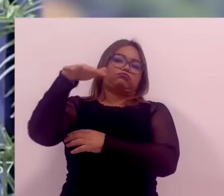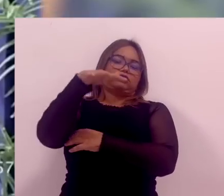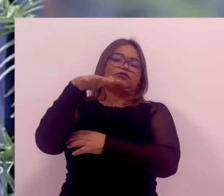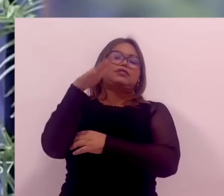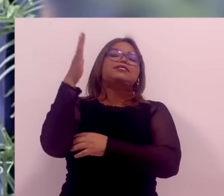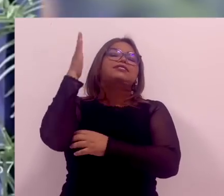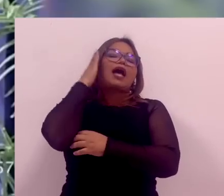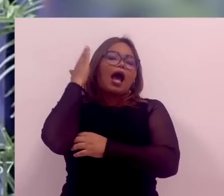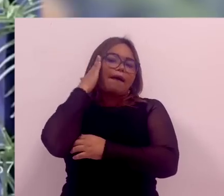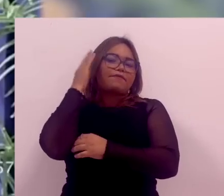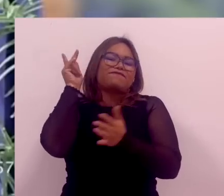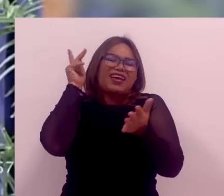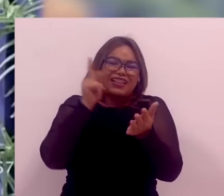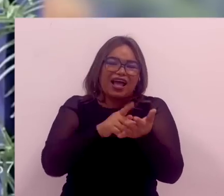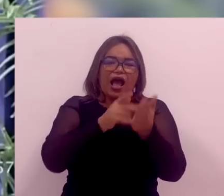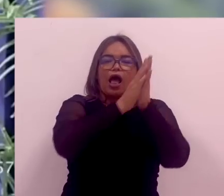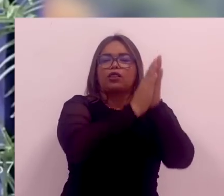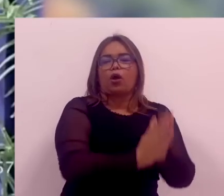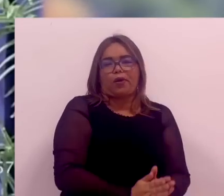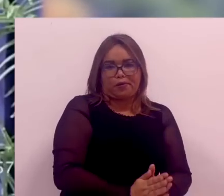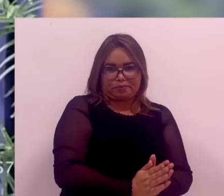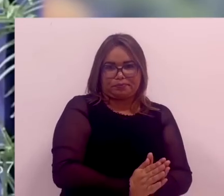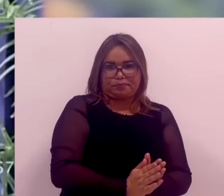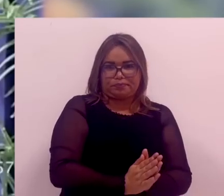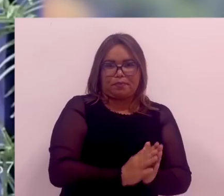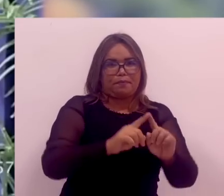o que adora. Sim ou não? Está claro?